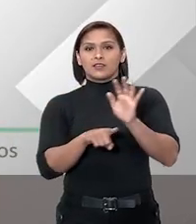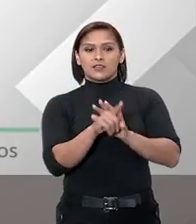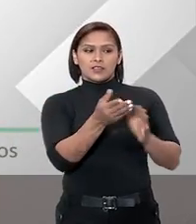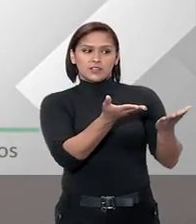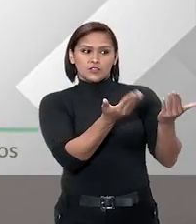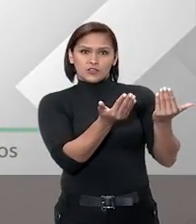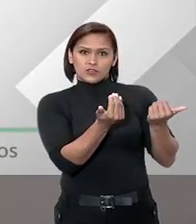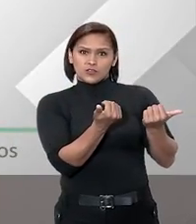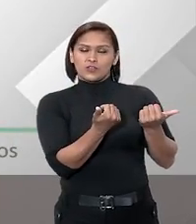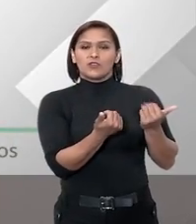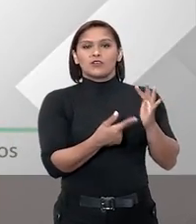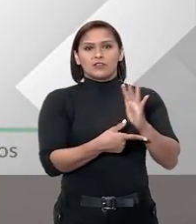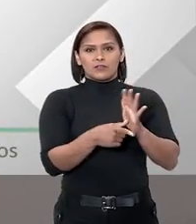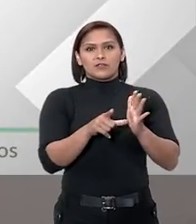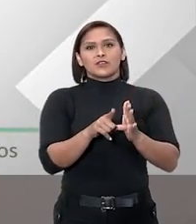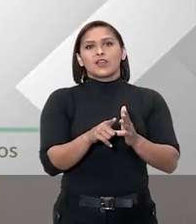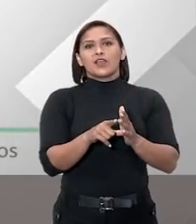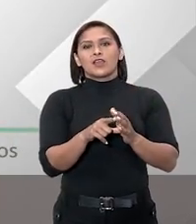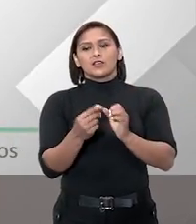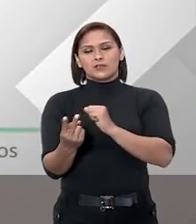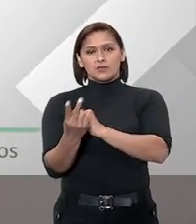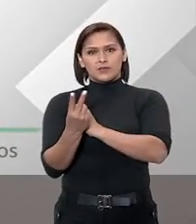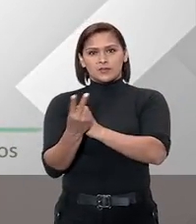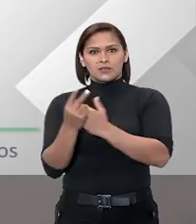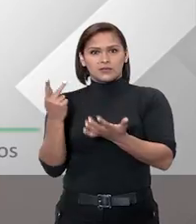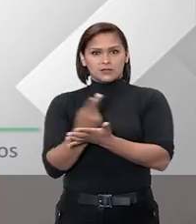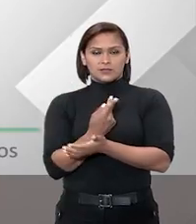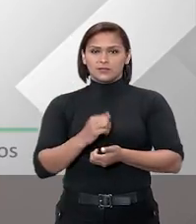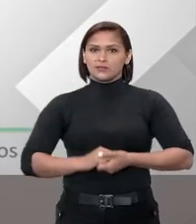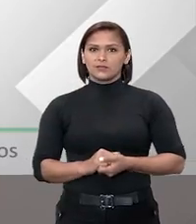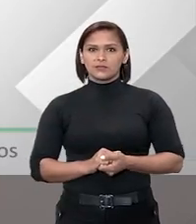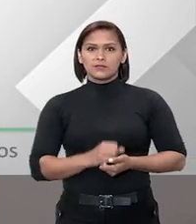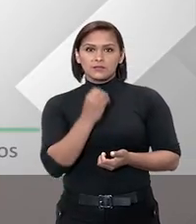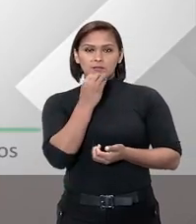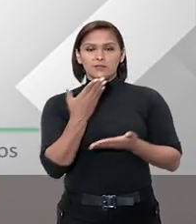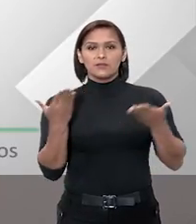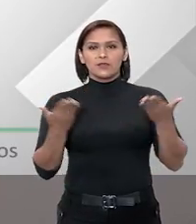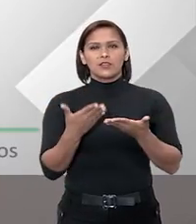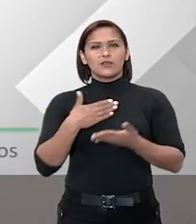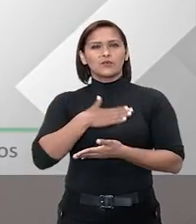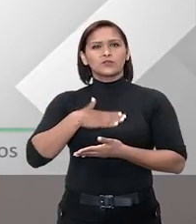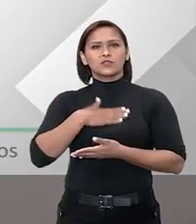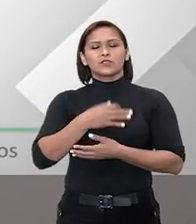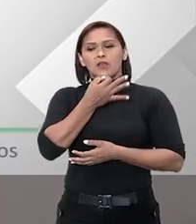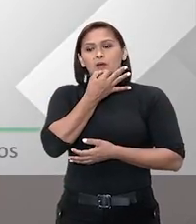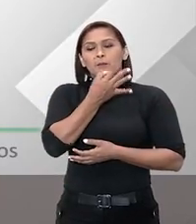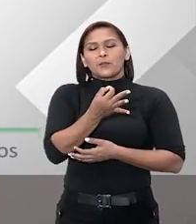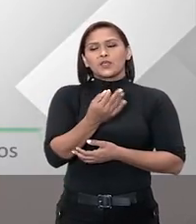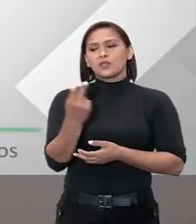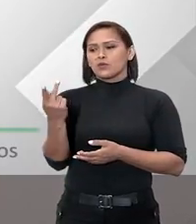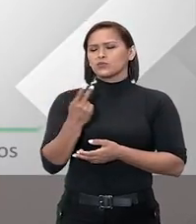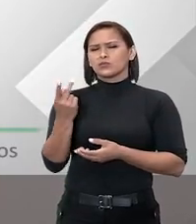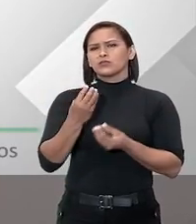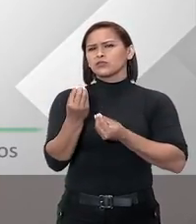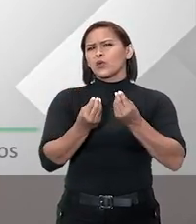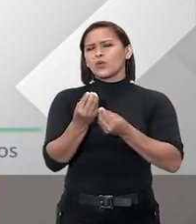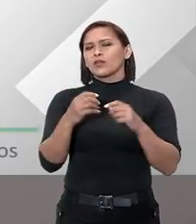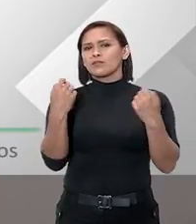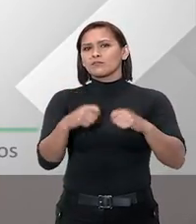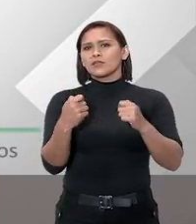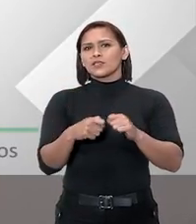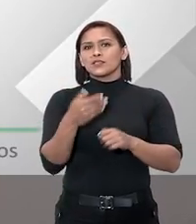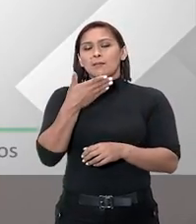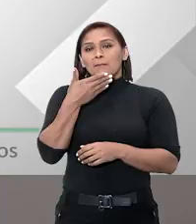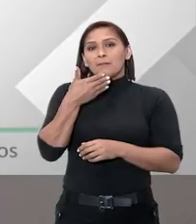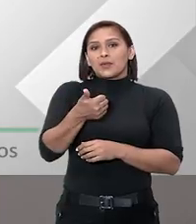e adolescentes sem a devida proteção. Bom, agora eu gostaria de saber a opinião de ambos sobre o que ainda